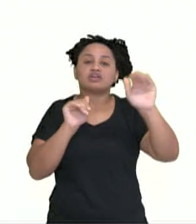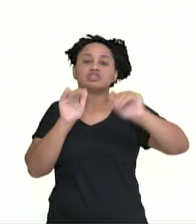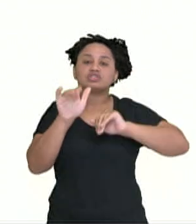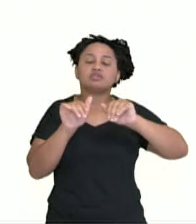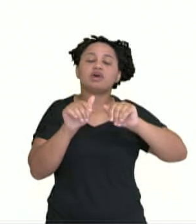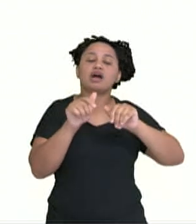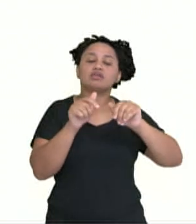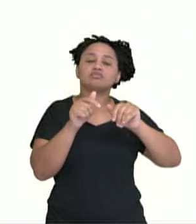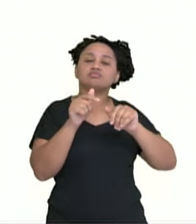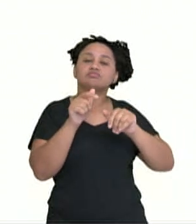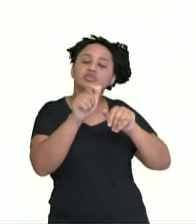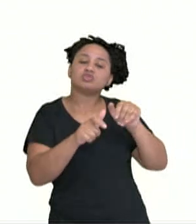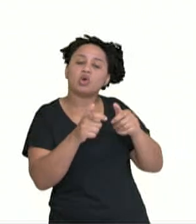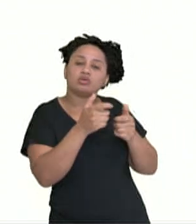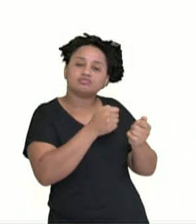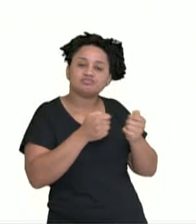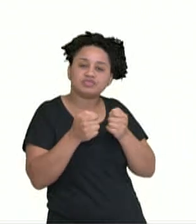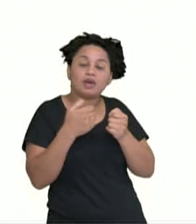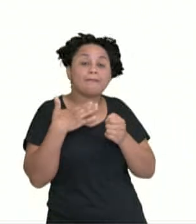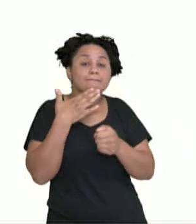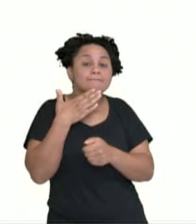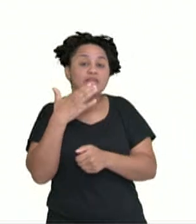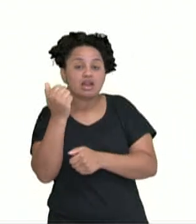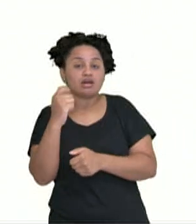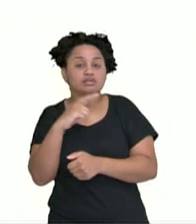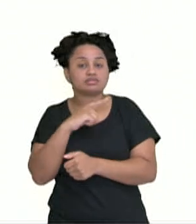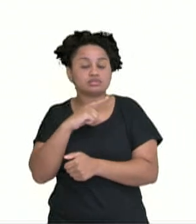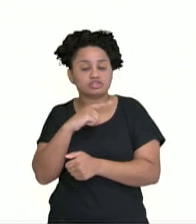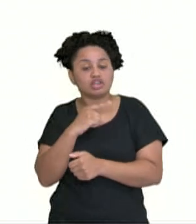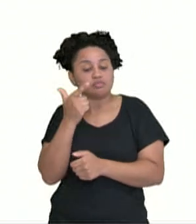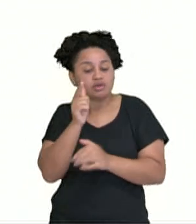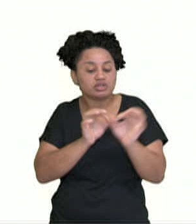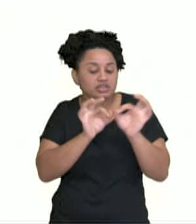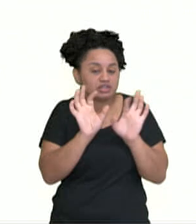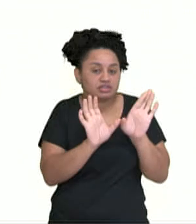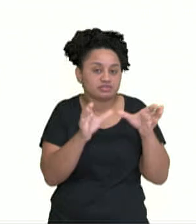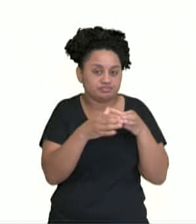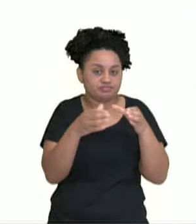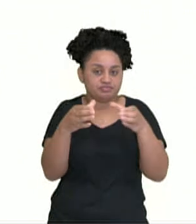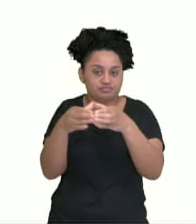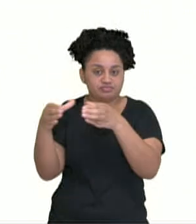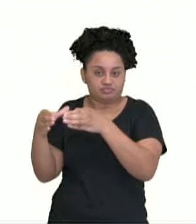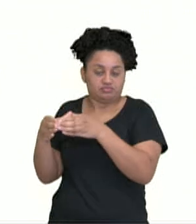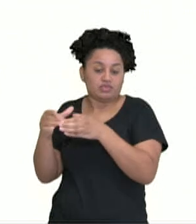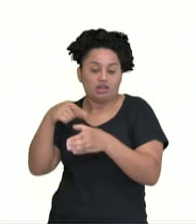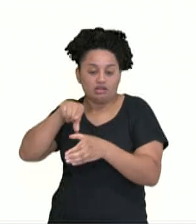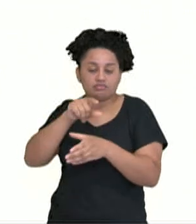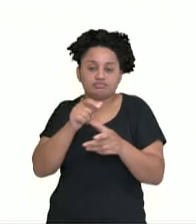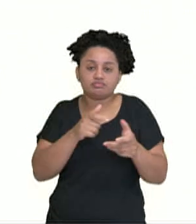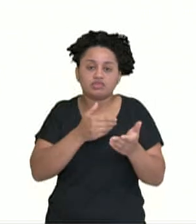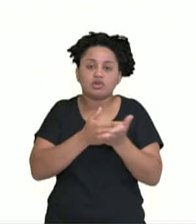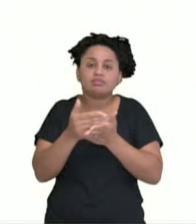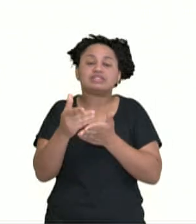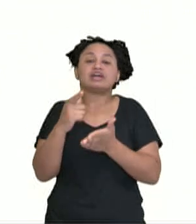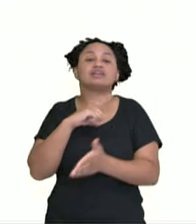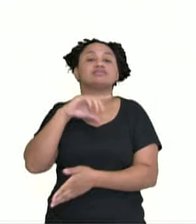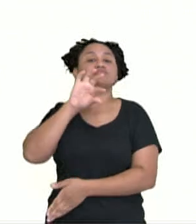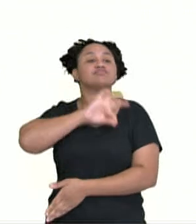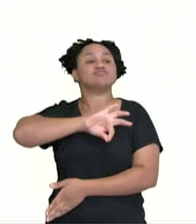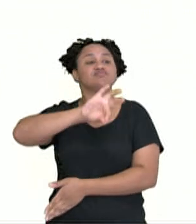contratar jogadores, né, os melhores jogadores para formar a sua equipe. E esses jogadores começaram a receber